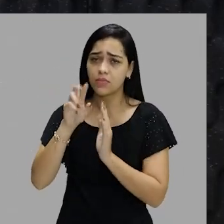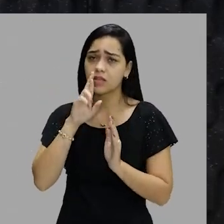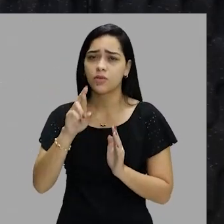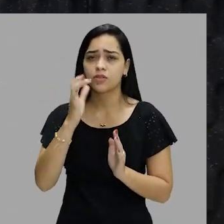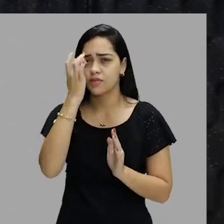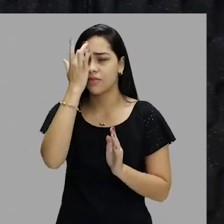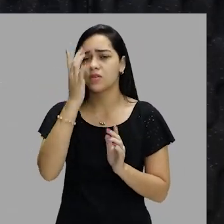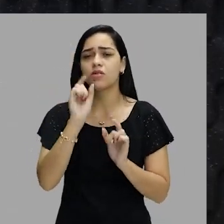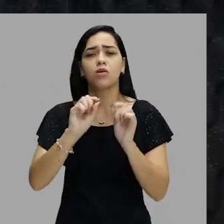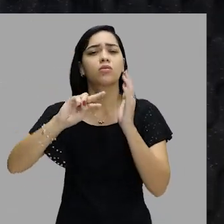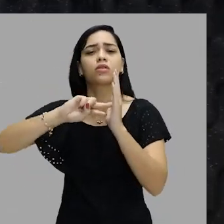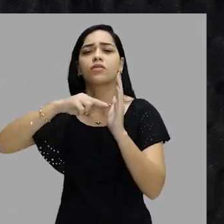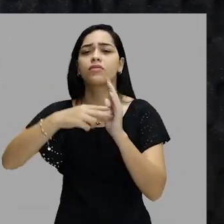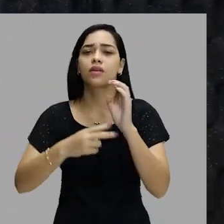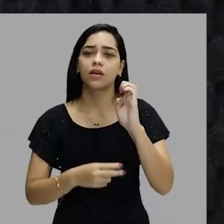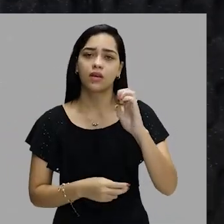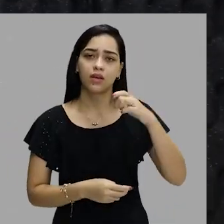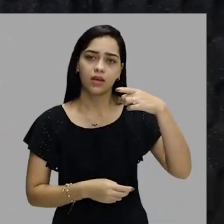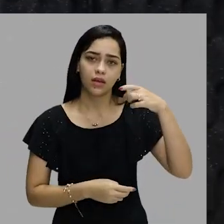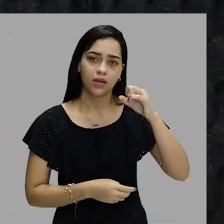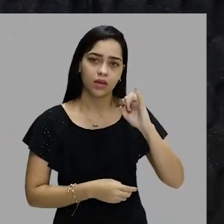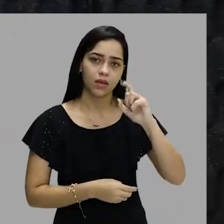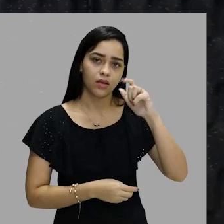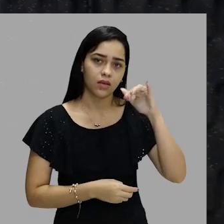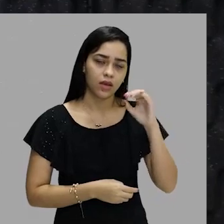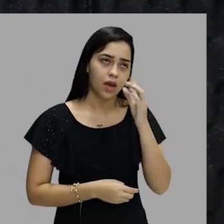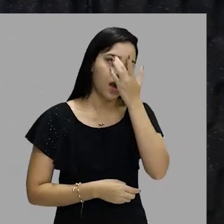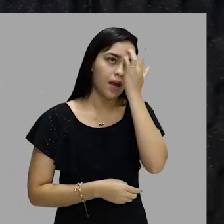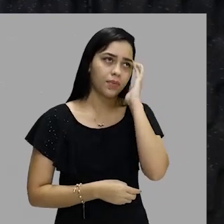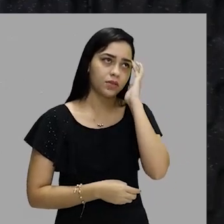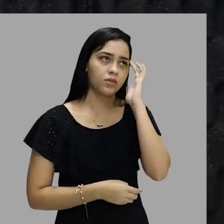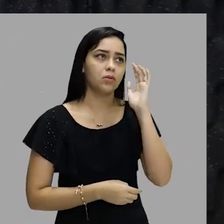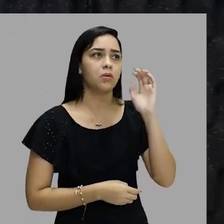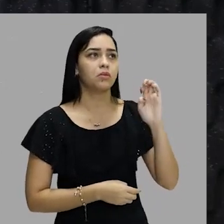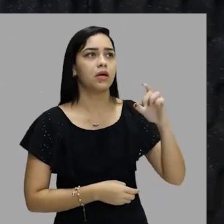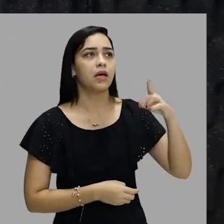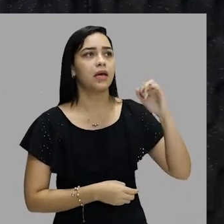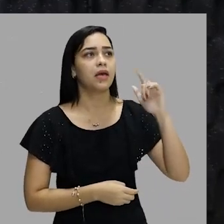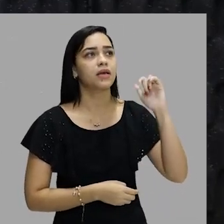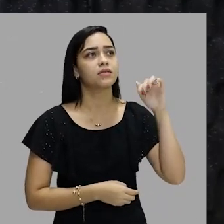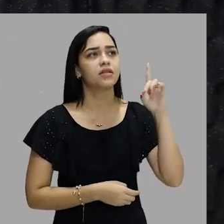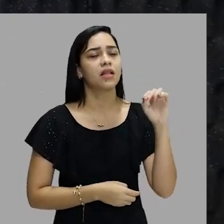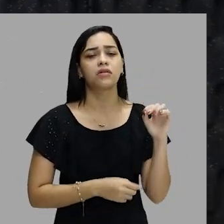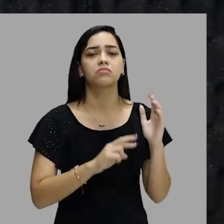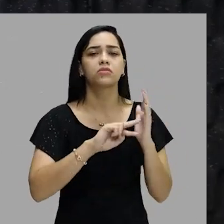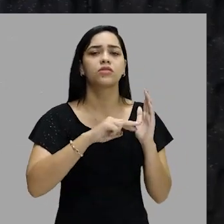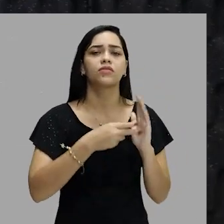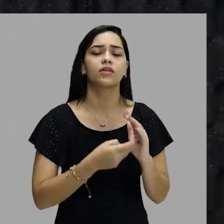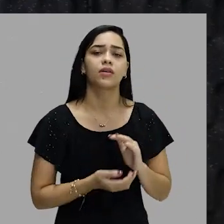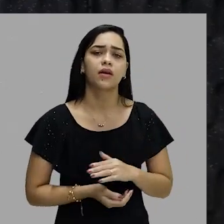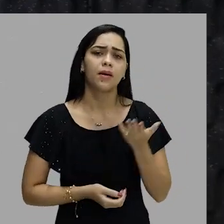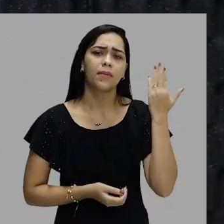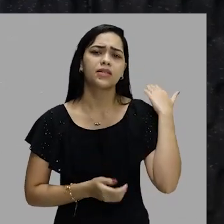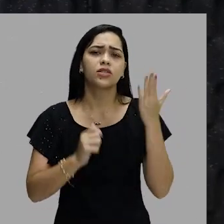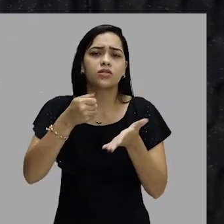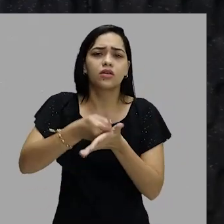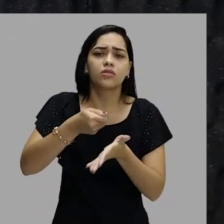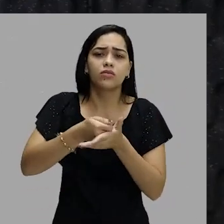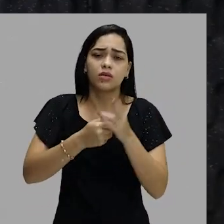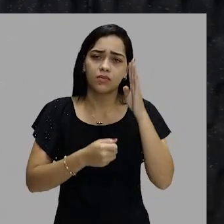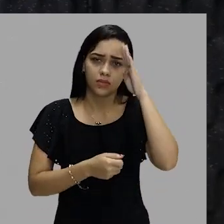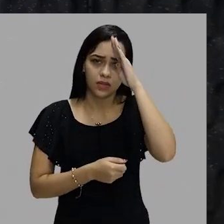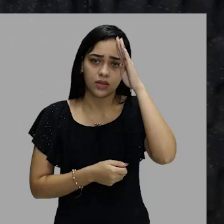O que é exílio? Né? Fulano está exilado. Na época da ditadura militar, muitas pessoas